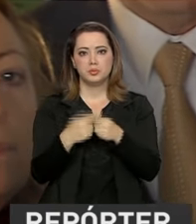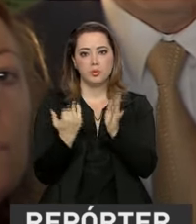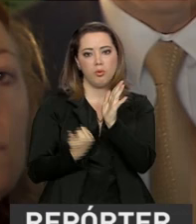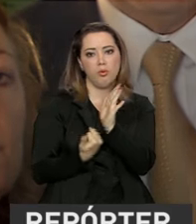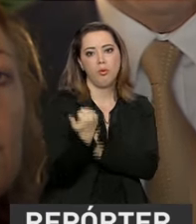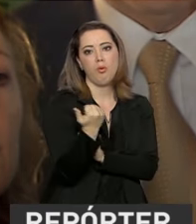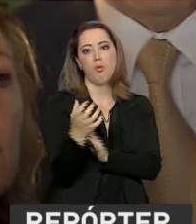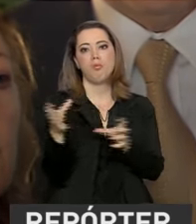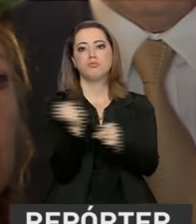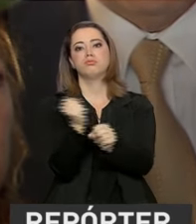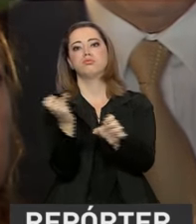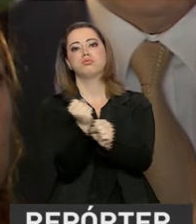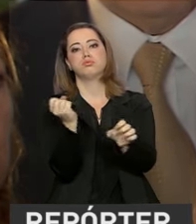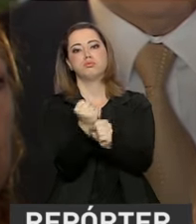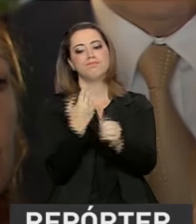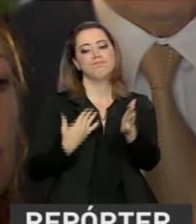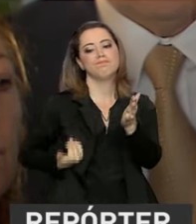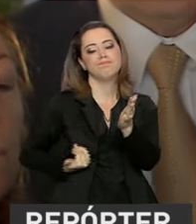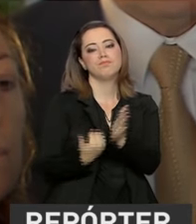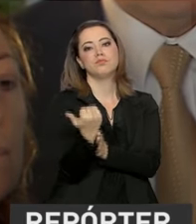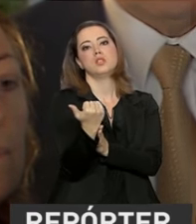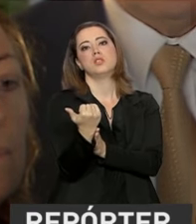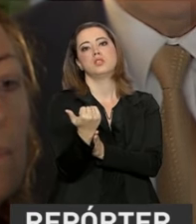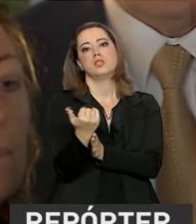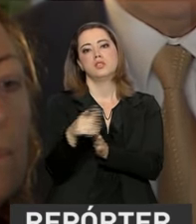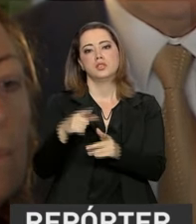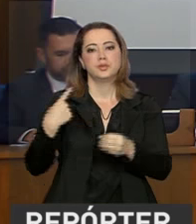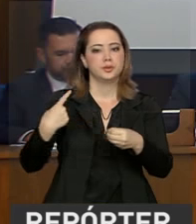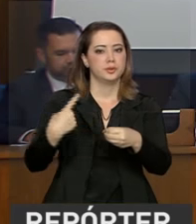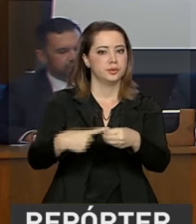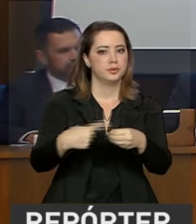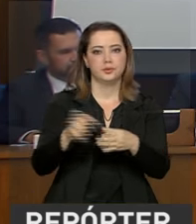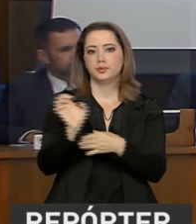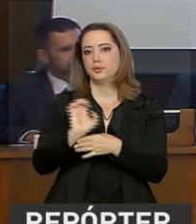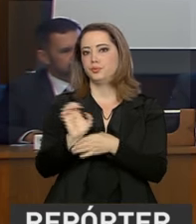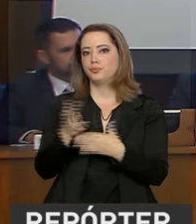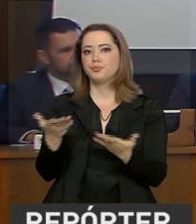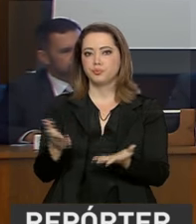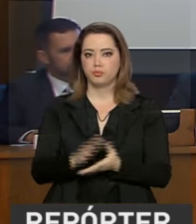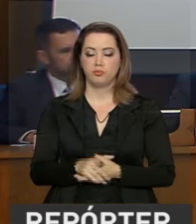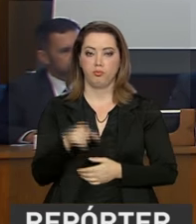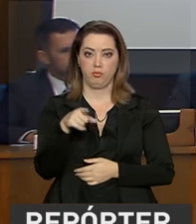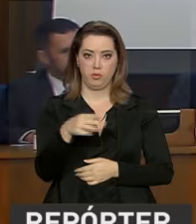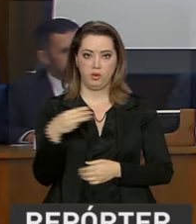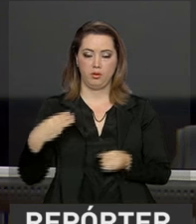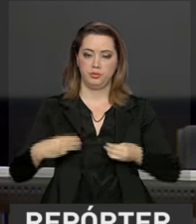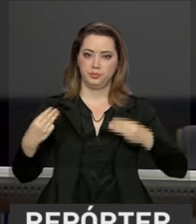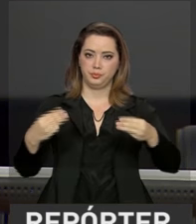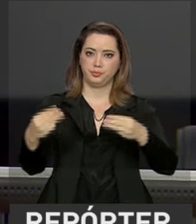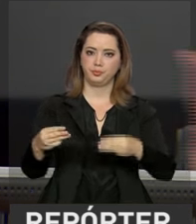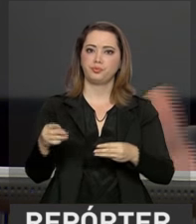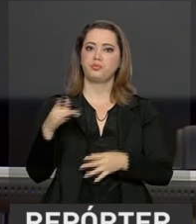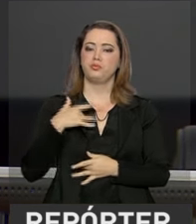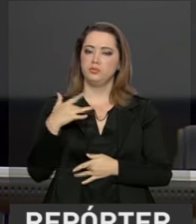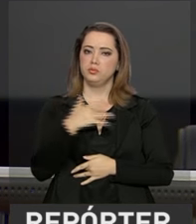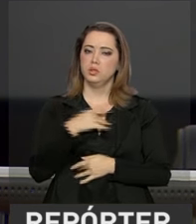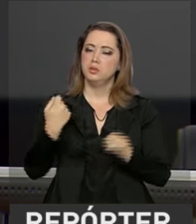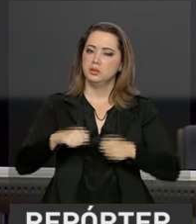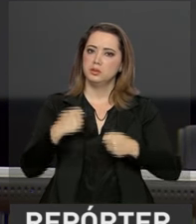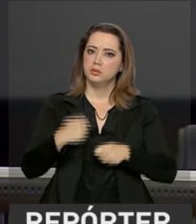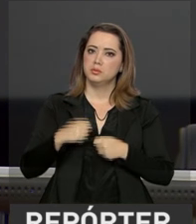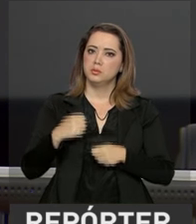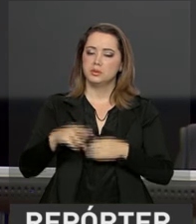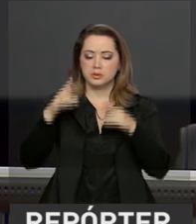debate nos conselhos municipais, na comissão bipartite de municípios estados. O ministro da saúde lembrou a necessidade de respeitar os direitos dos